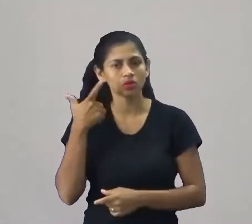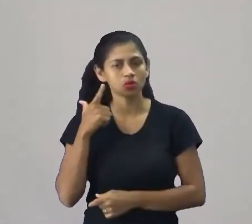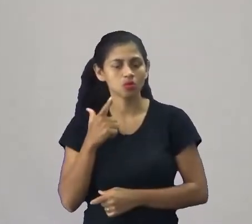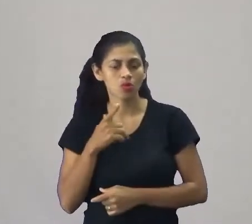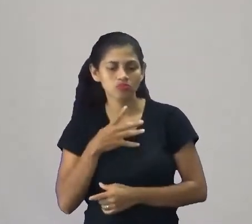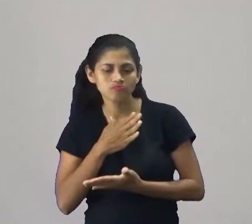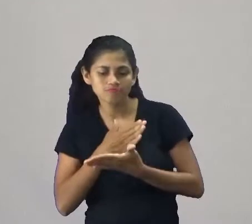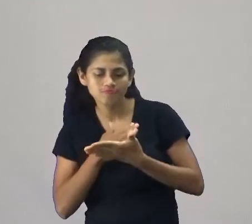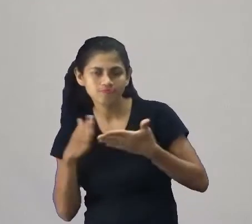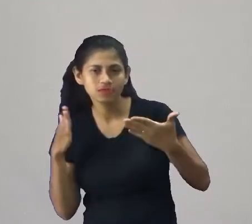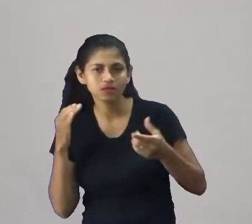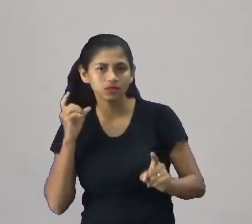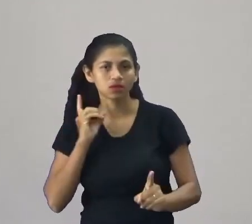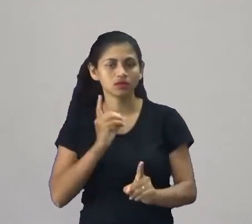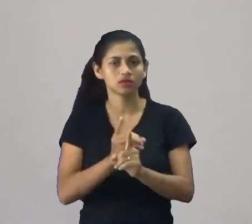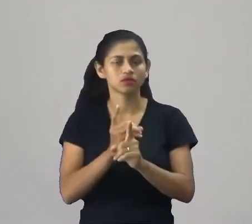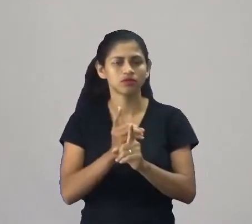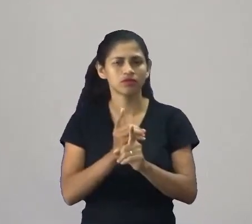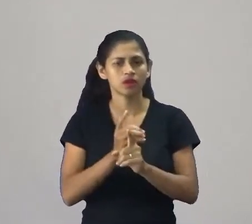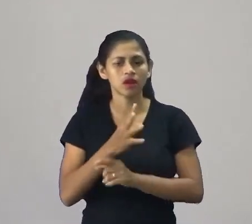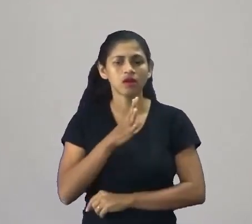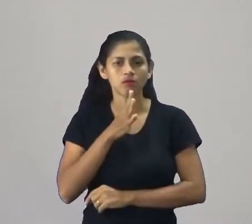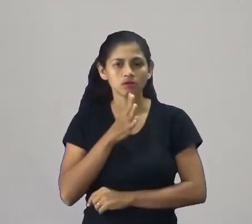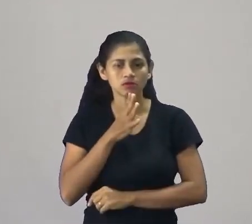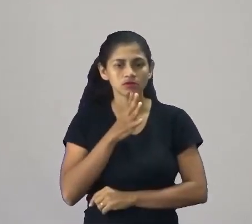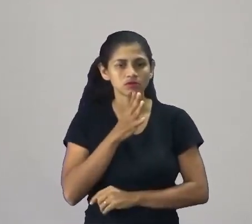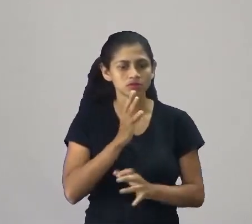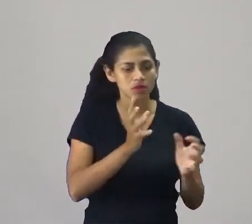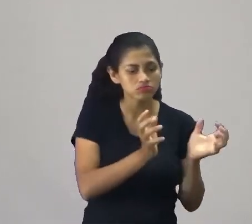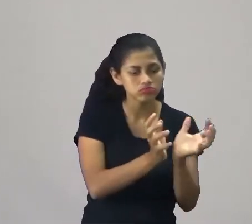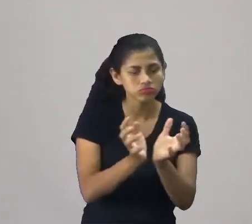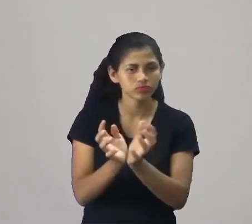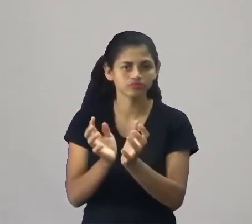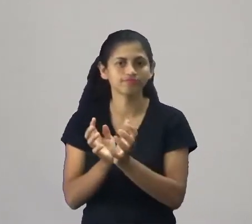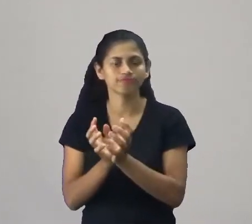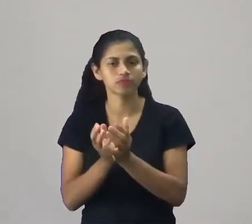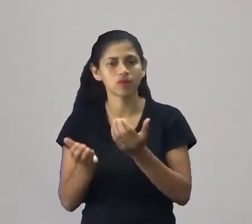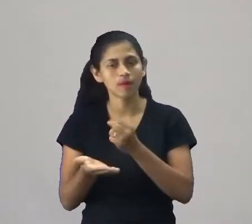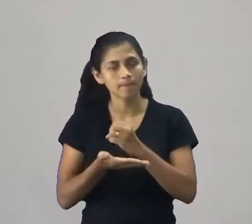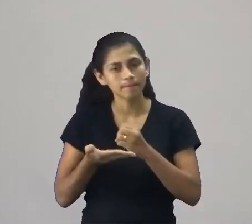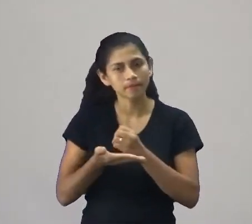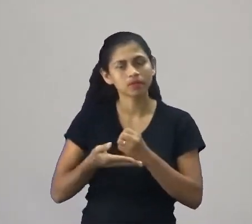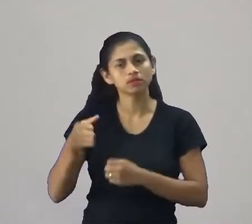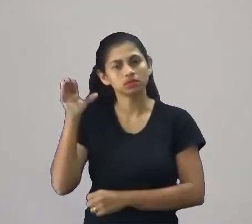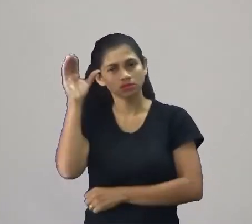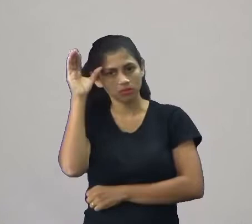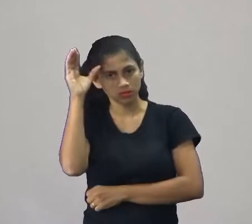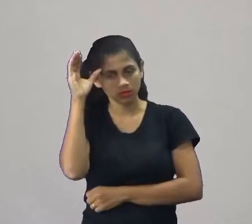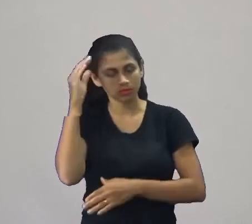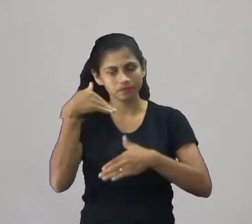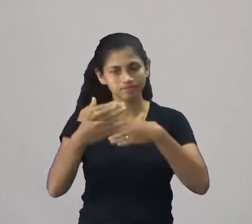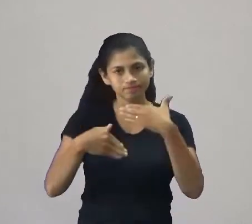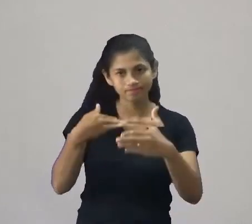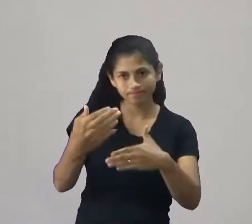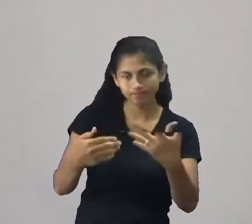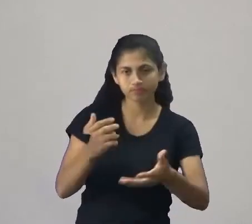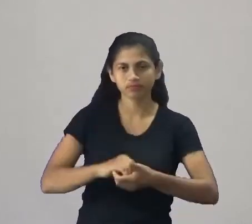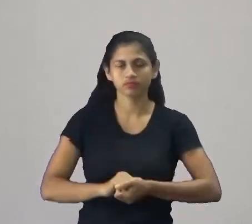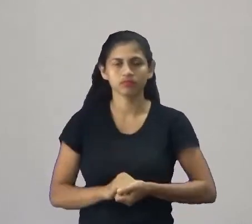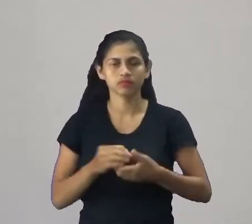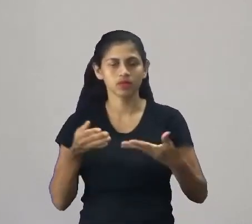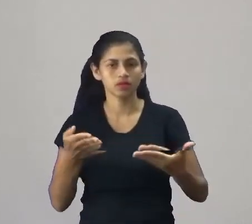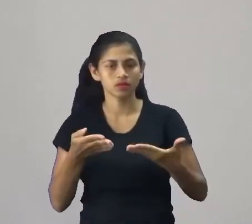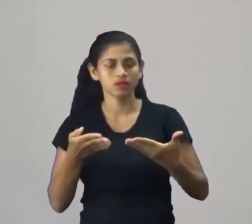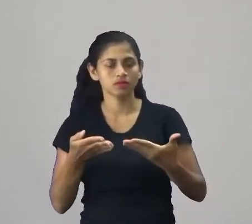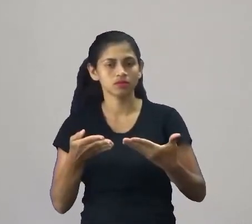ou reconhecer determinados grupos com base nos conhecimentos que eles são desenvolvidos. Então, nesse sentido, a gente começa